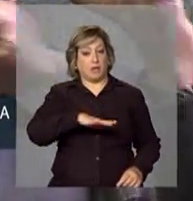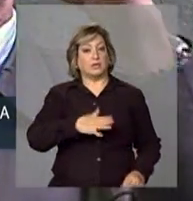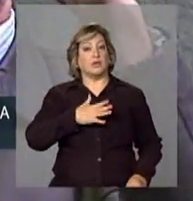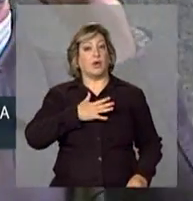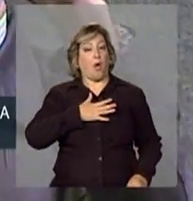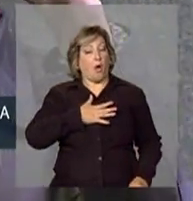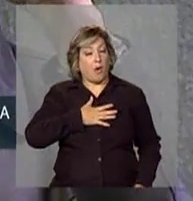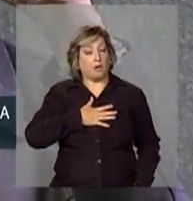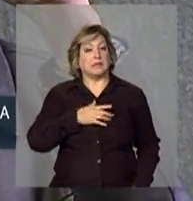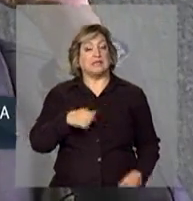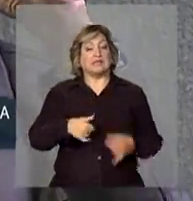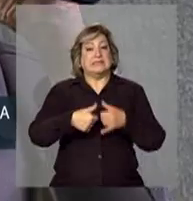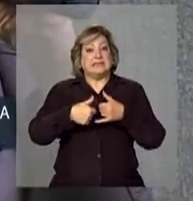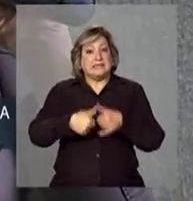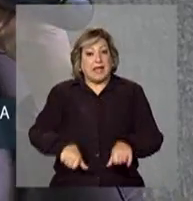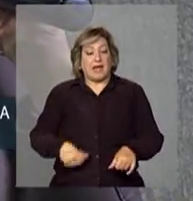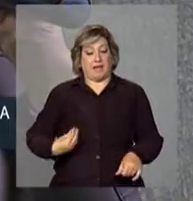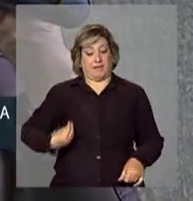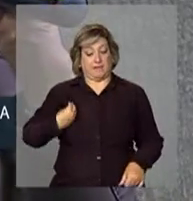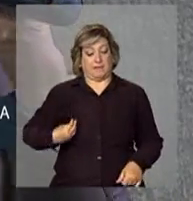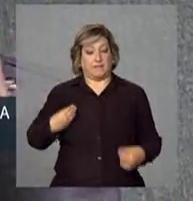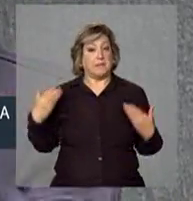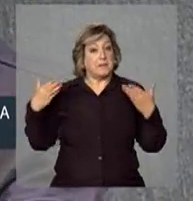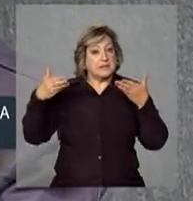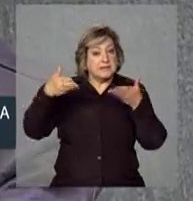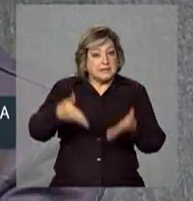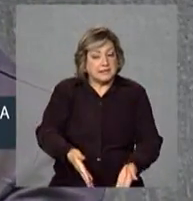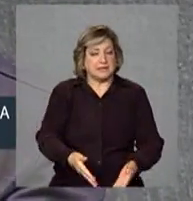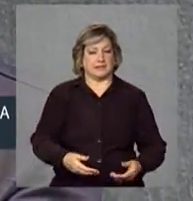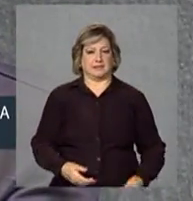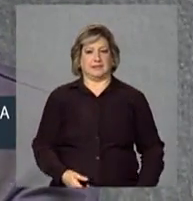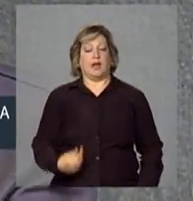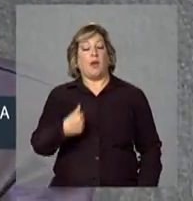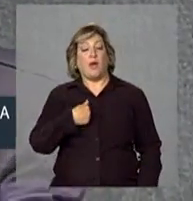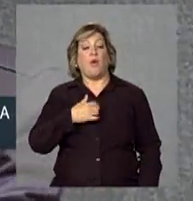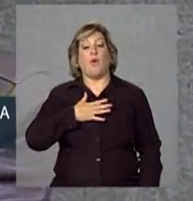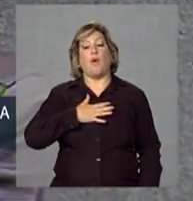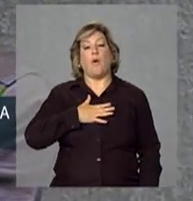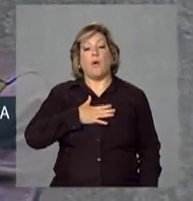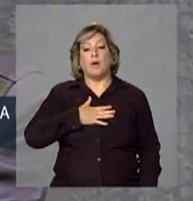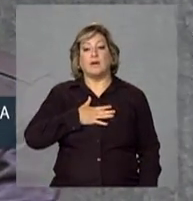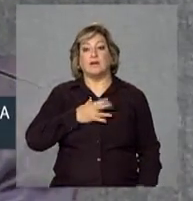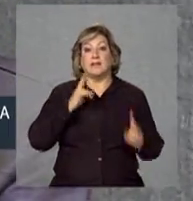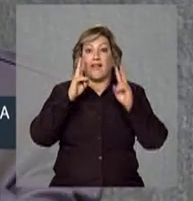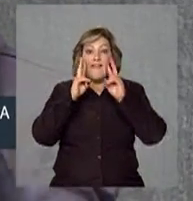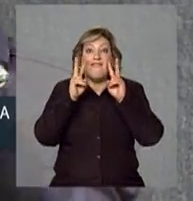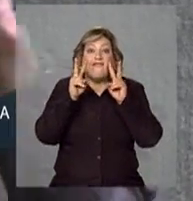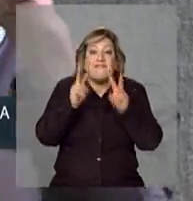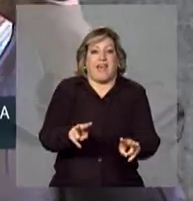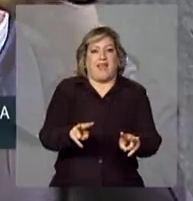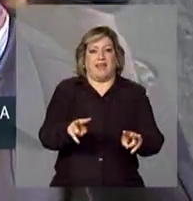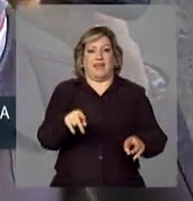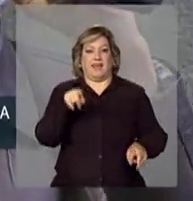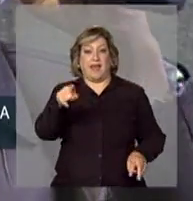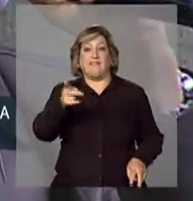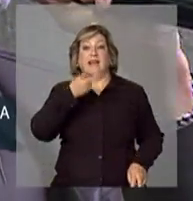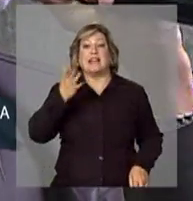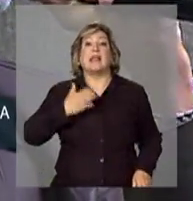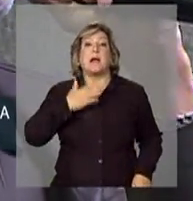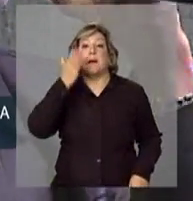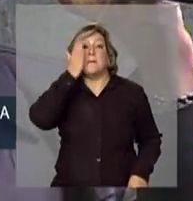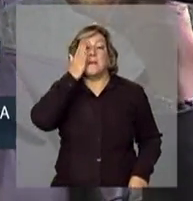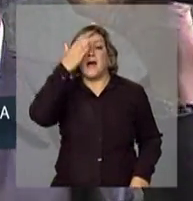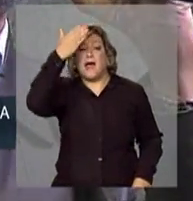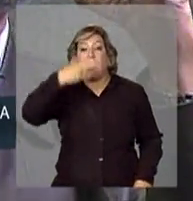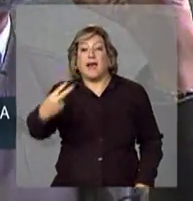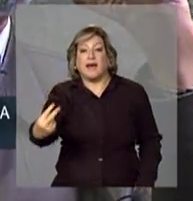gostaríamos de estar presentes. Eu gostaria de vê-lo dizer em minha frente